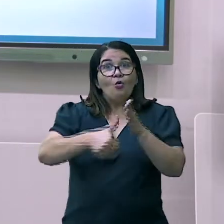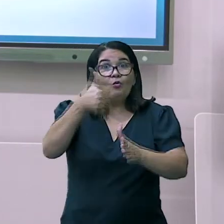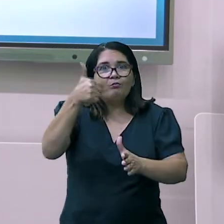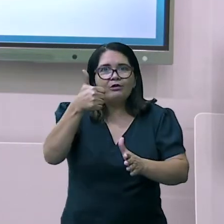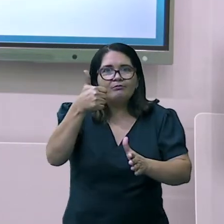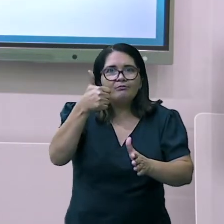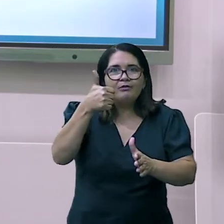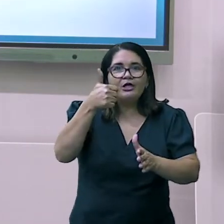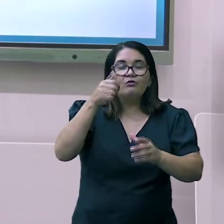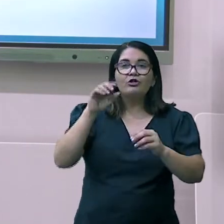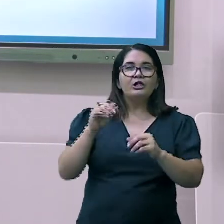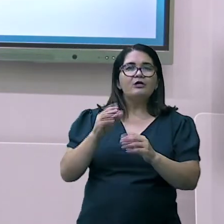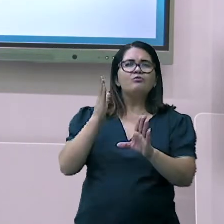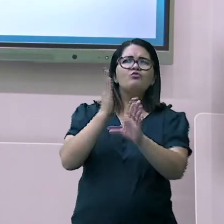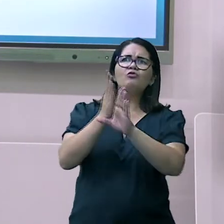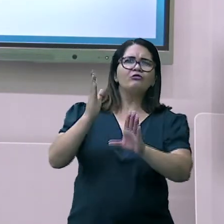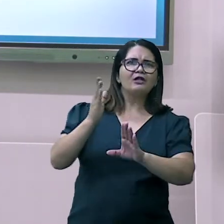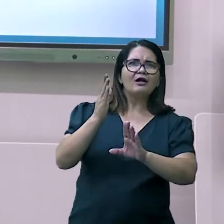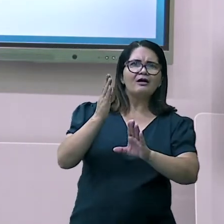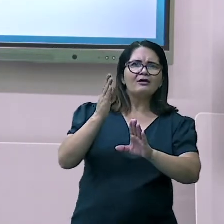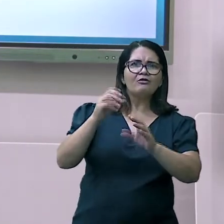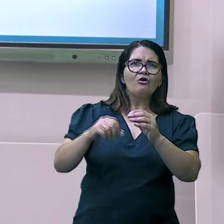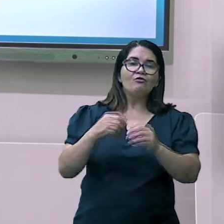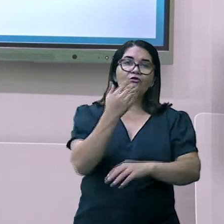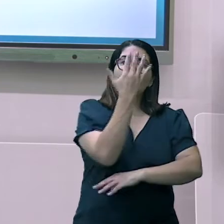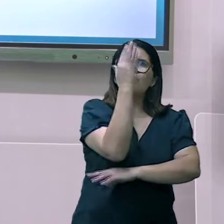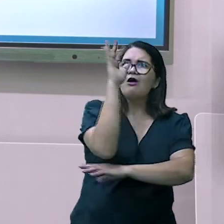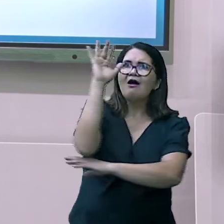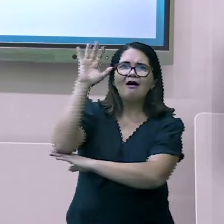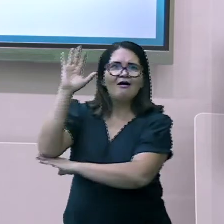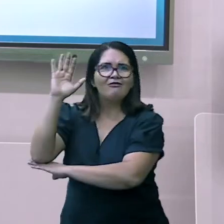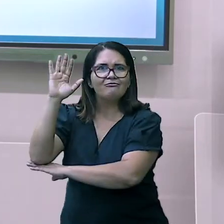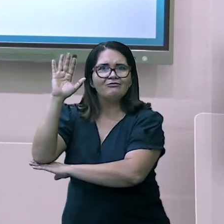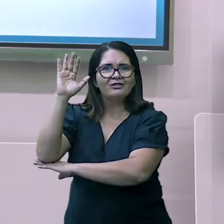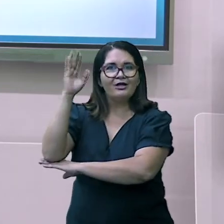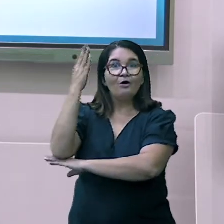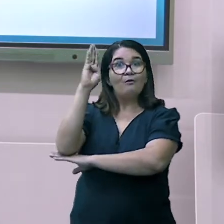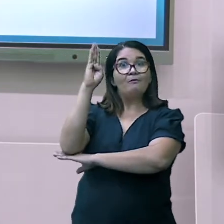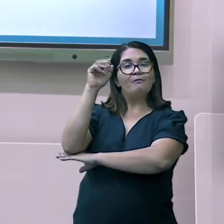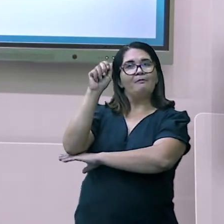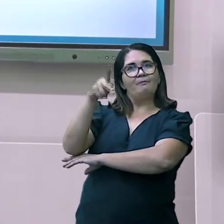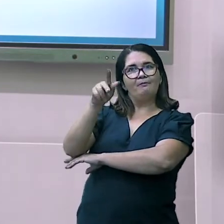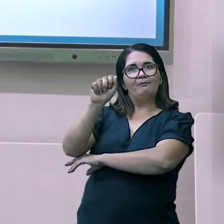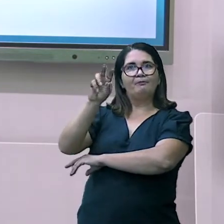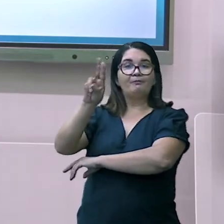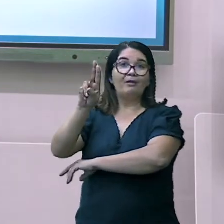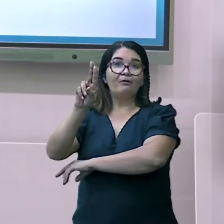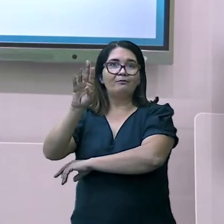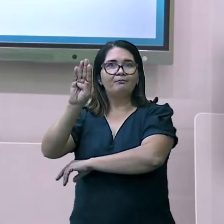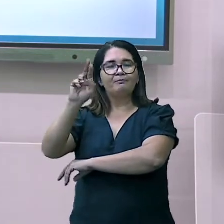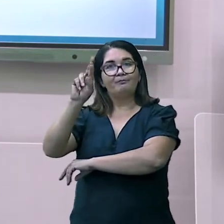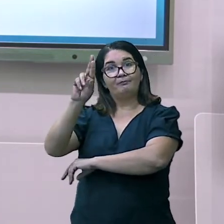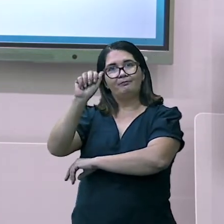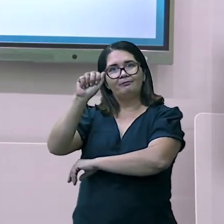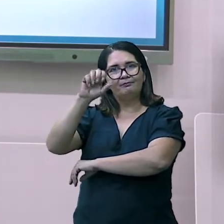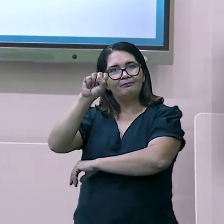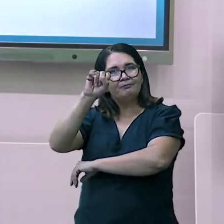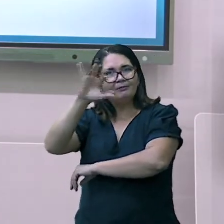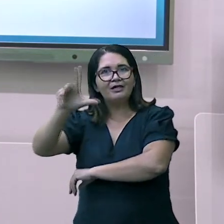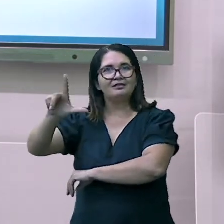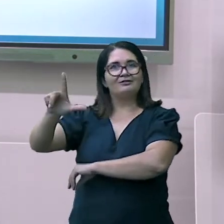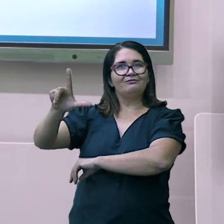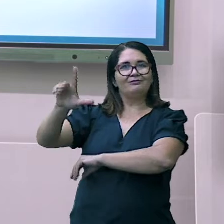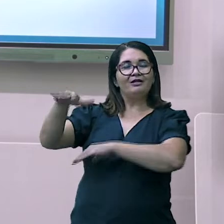bem natural exportado no Novo Mundo foi o pau-brasil. O pau-brasil é uma